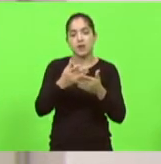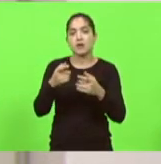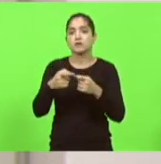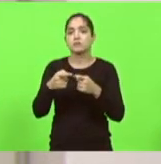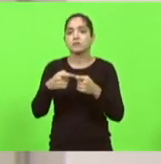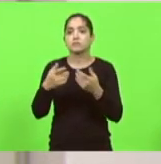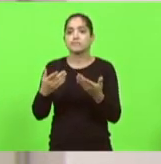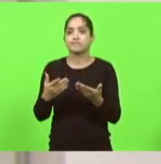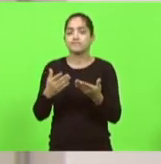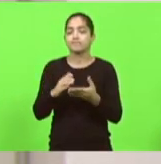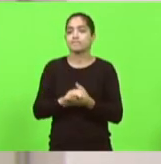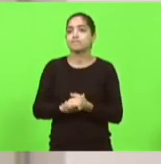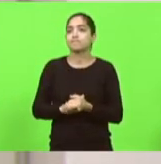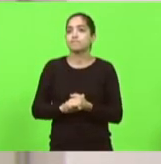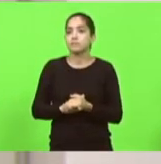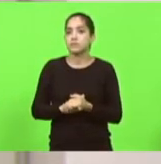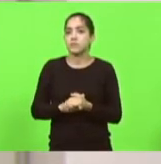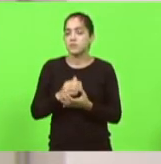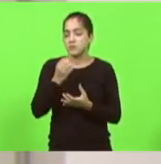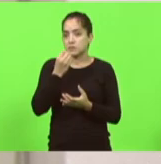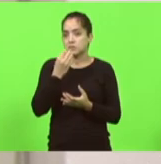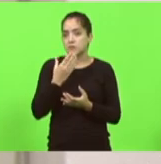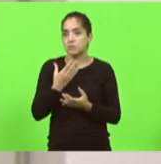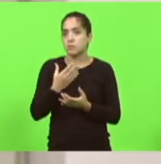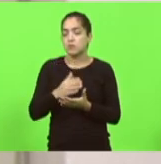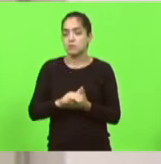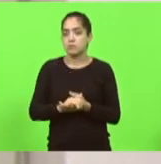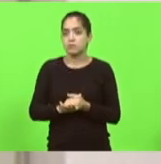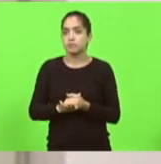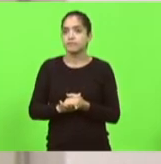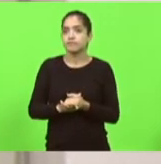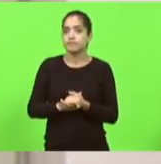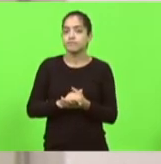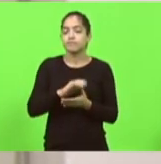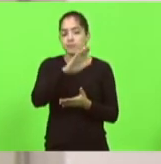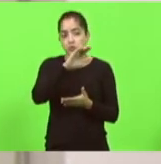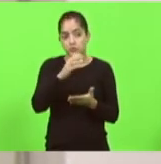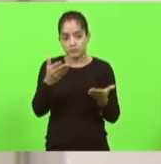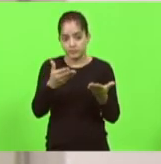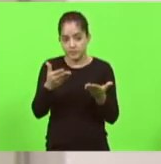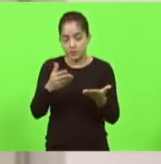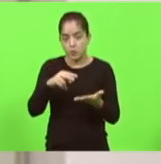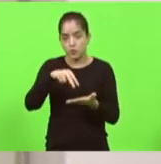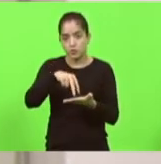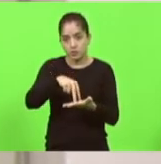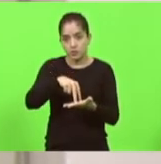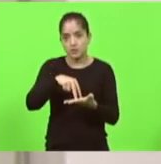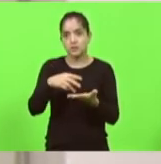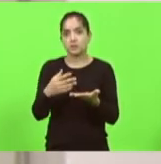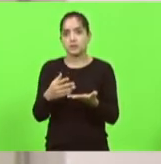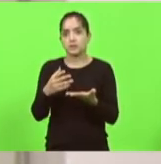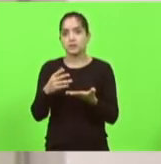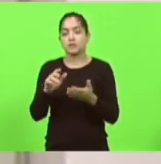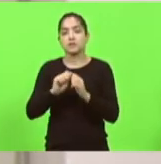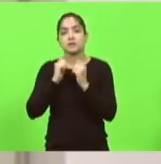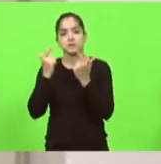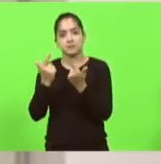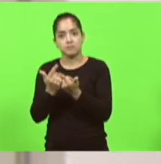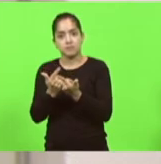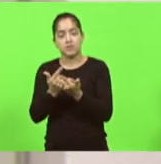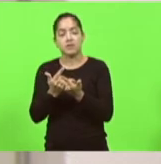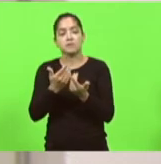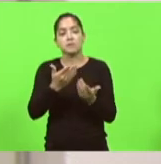saúde. Então, isso é muito grandioso, doutor Manuel. Nós chamamos o senhor aqui, em nome da Assembleia Legislativa, para dar os